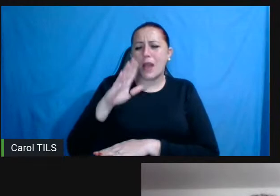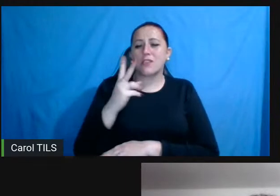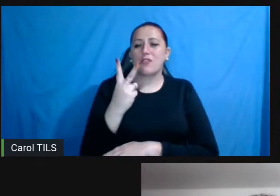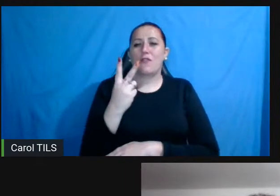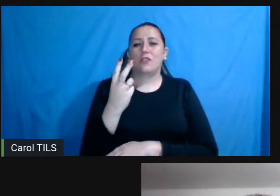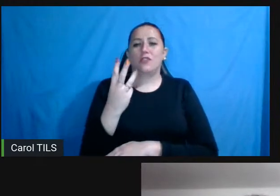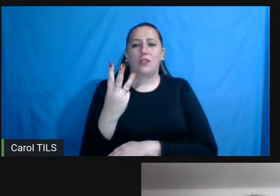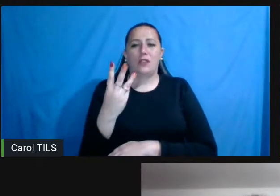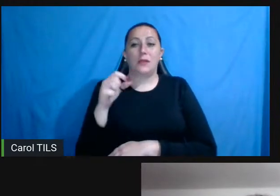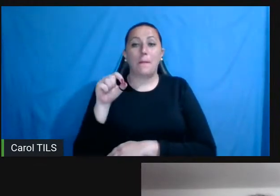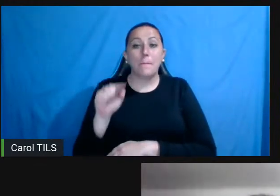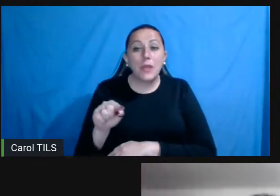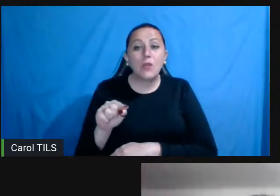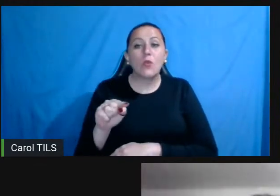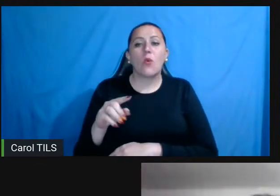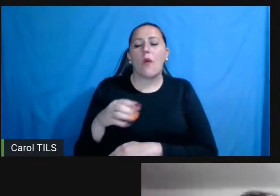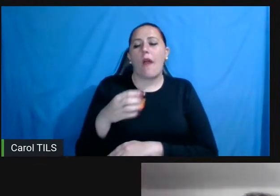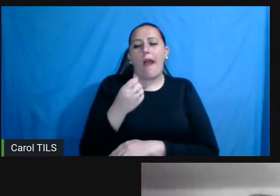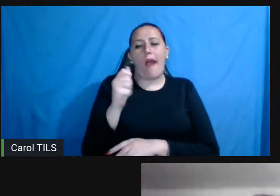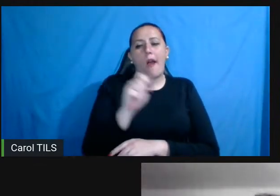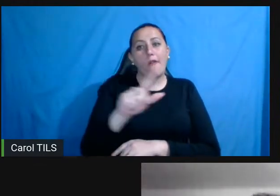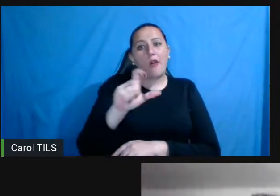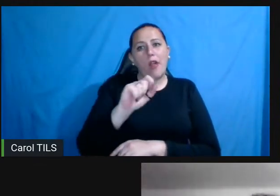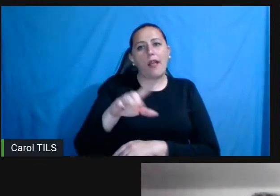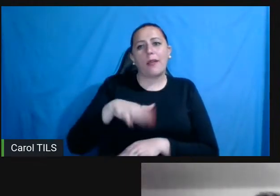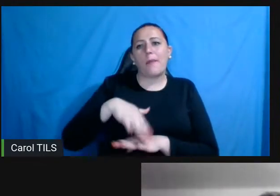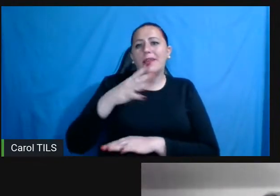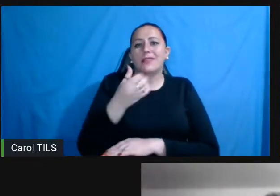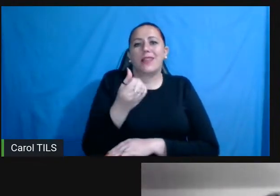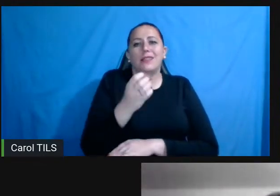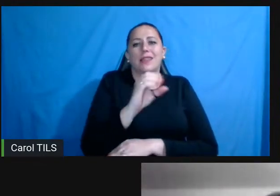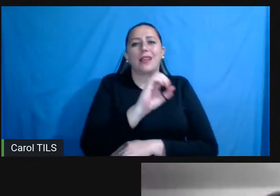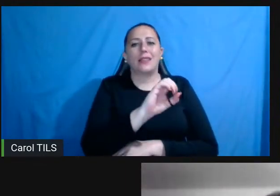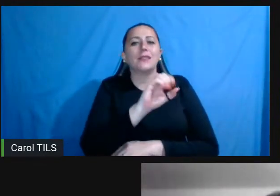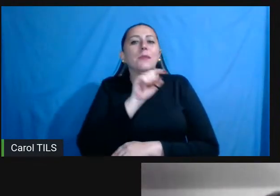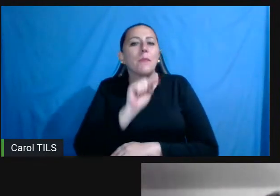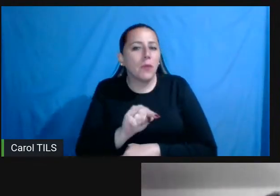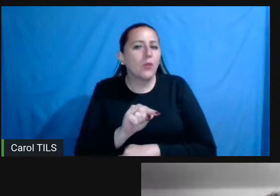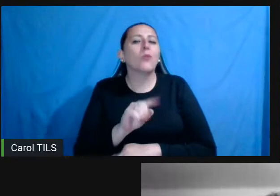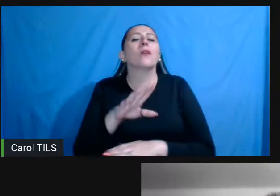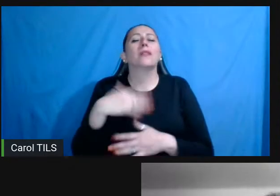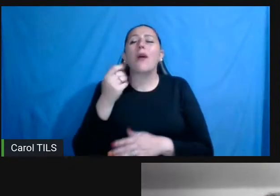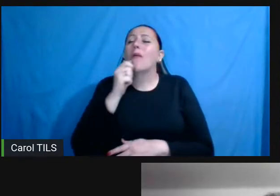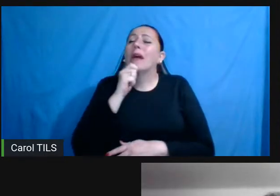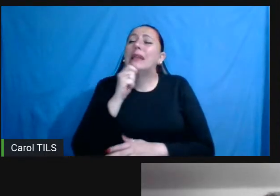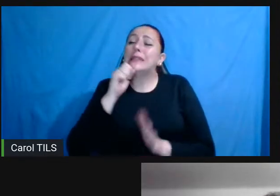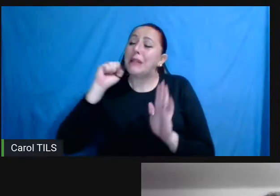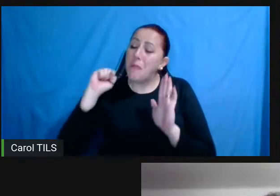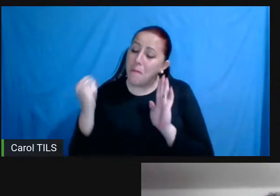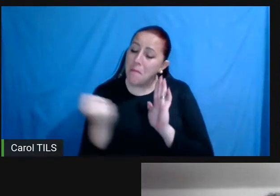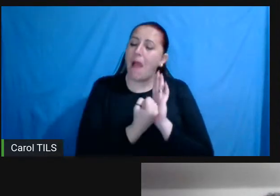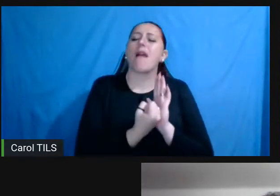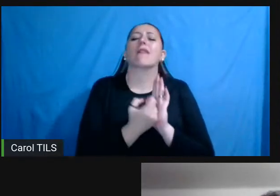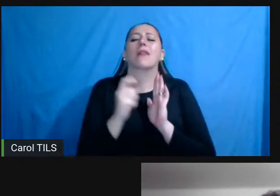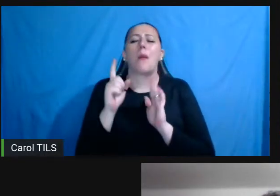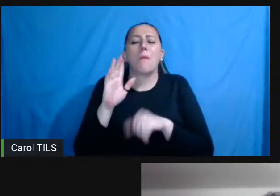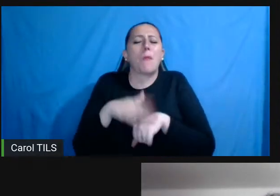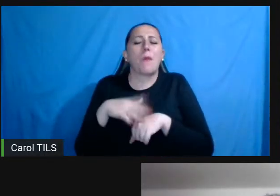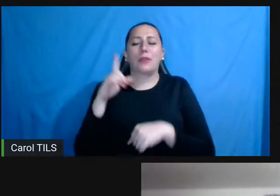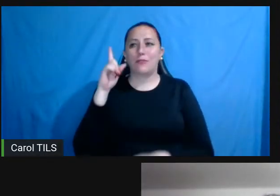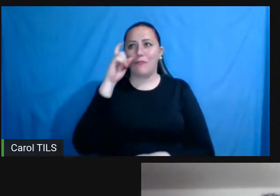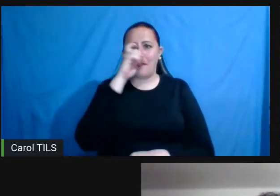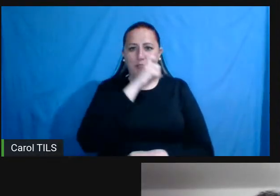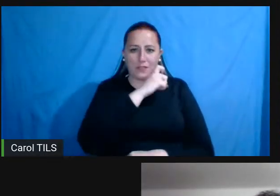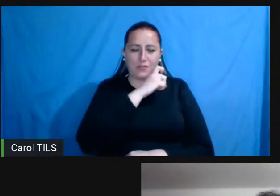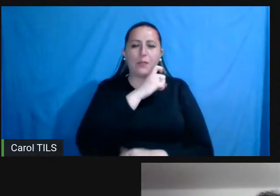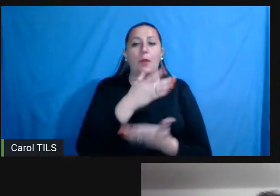em Alvorada são mais de 600 pessoas. Então ainda estamos num período muito marcante, muito difícil para todas e todas.